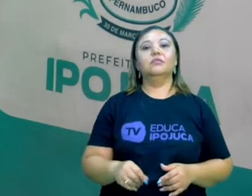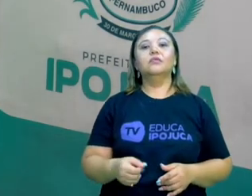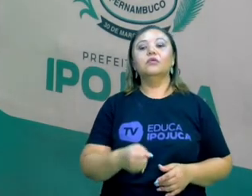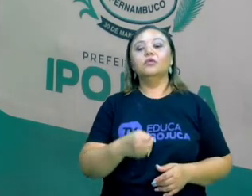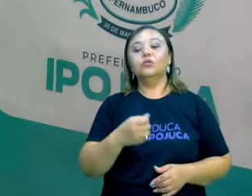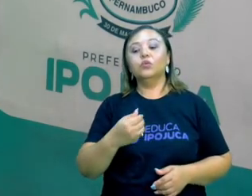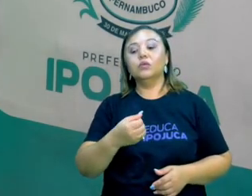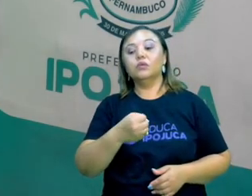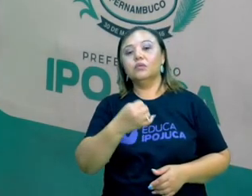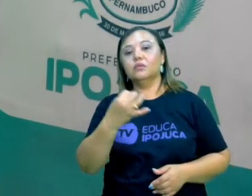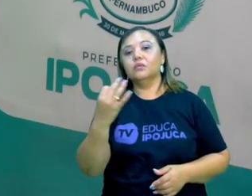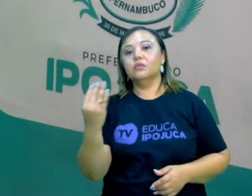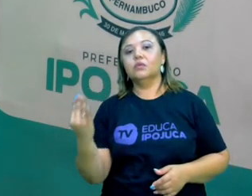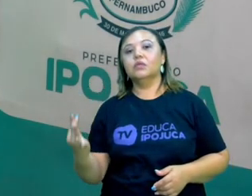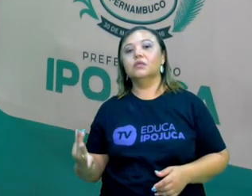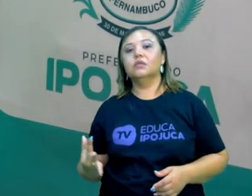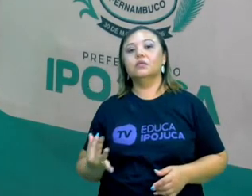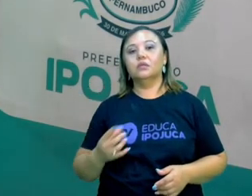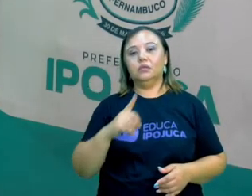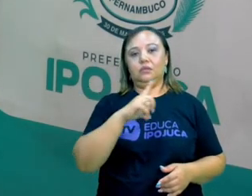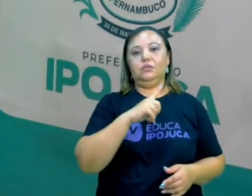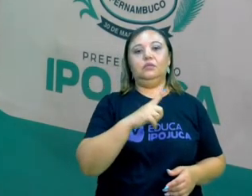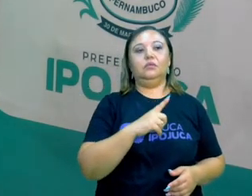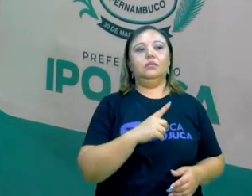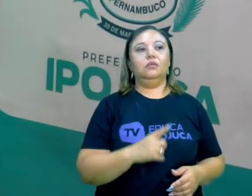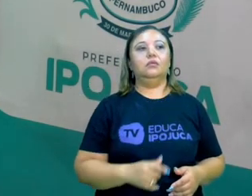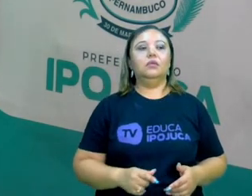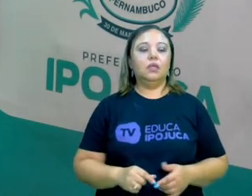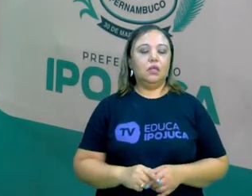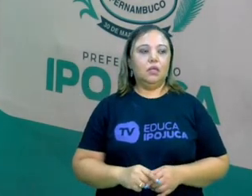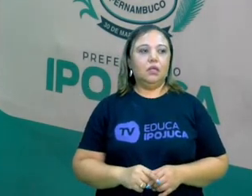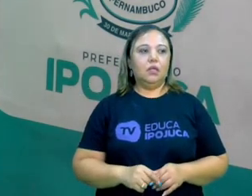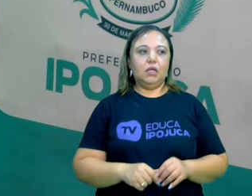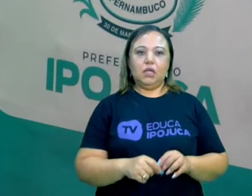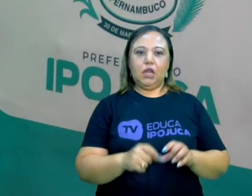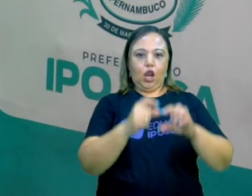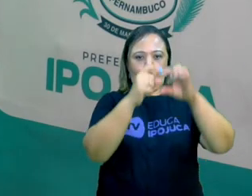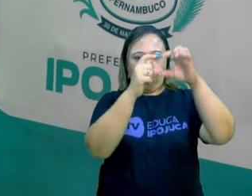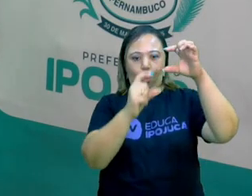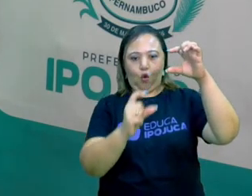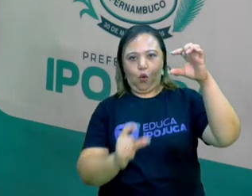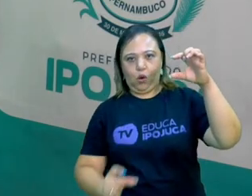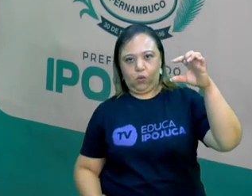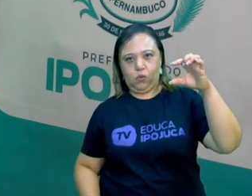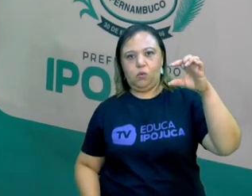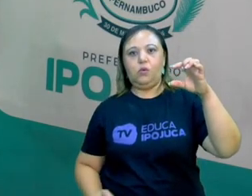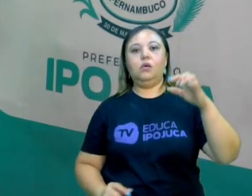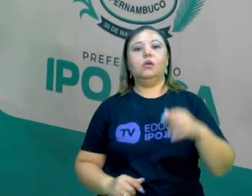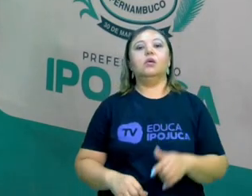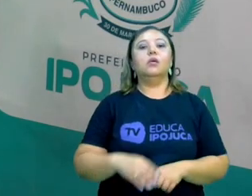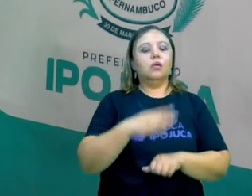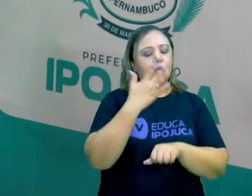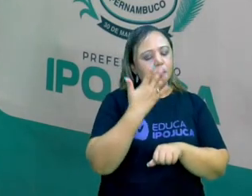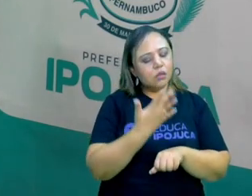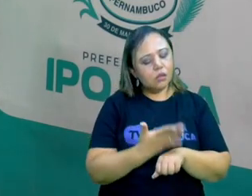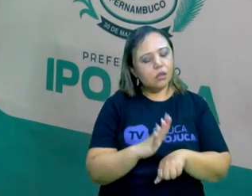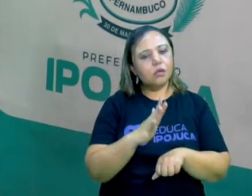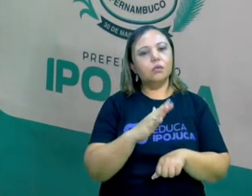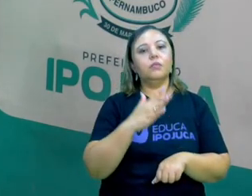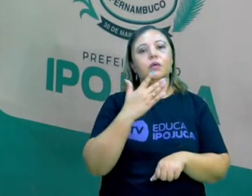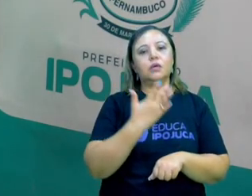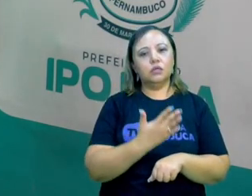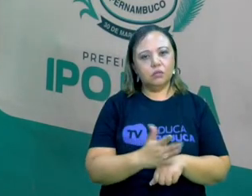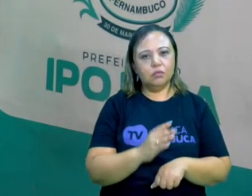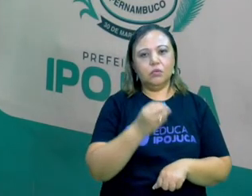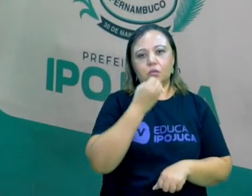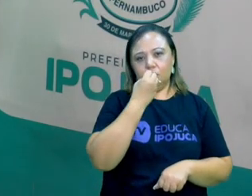a divisão, porém, ela é um pouco longa. Para quem está iniciando, é bom testar várias